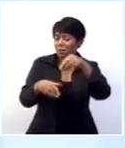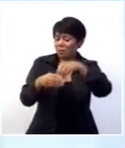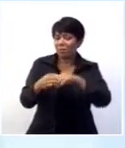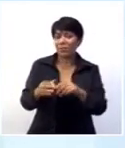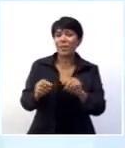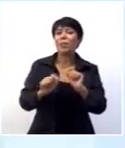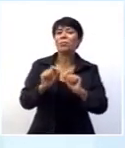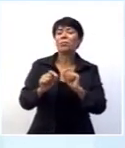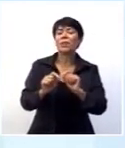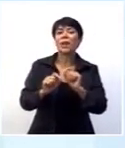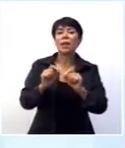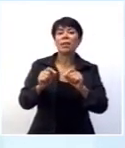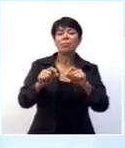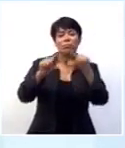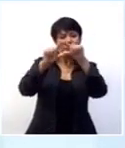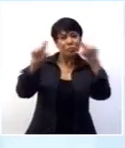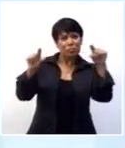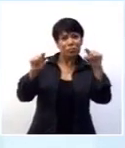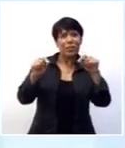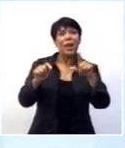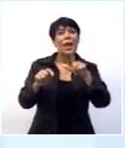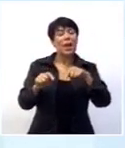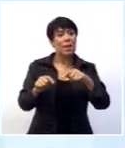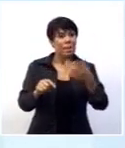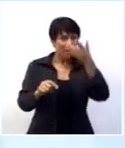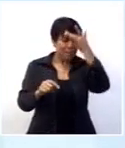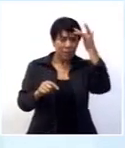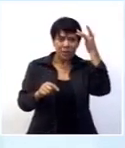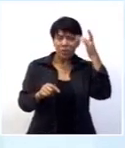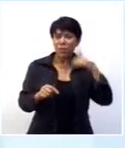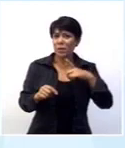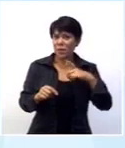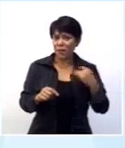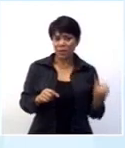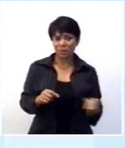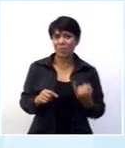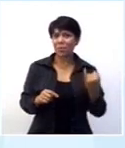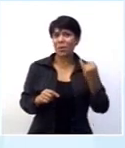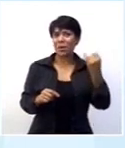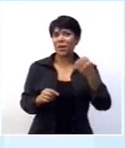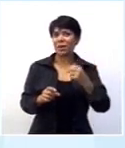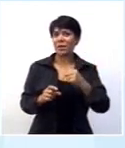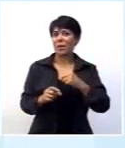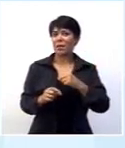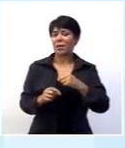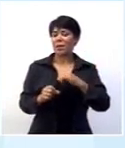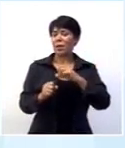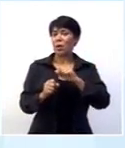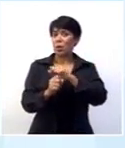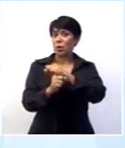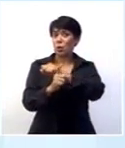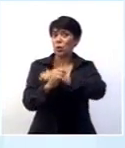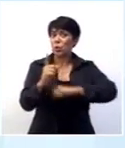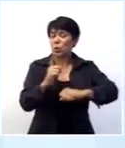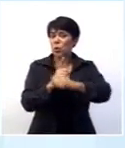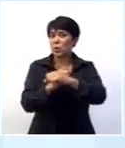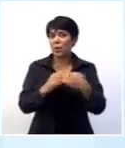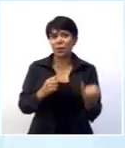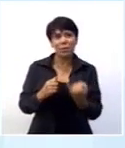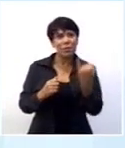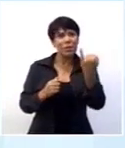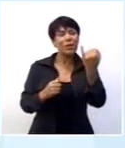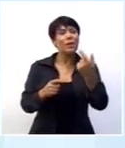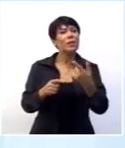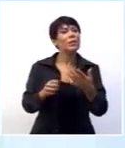nesse setor da pirâmide social são pessoas que têm uma importância social um pouco mais relevante, né? Tem o seu